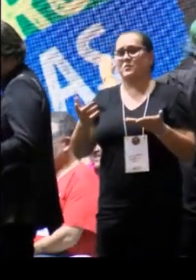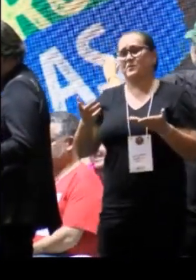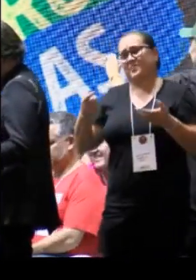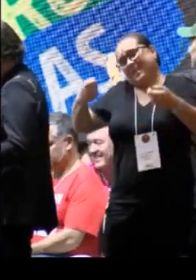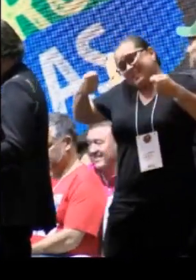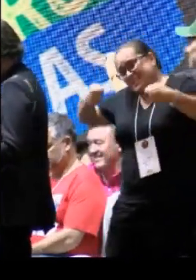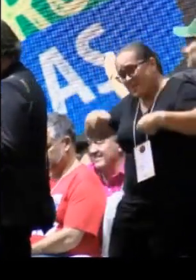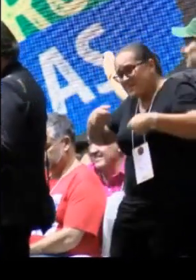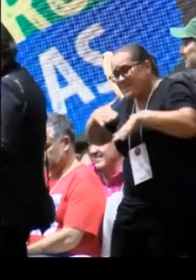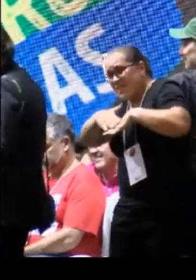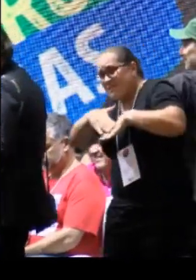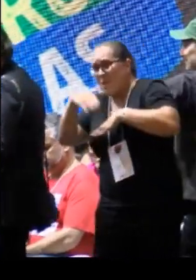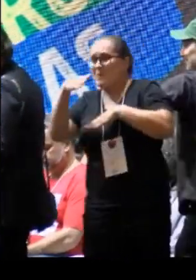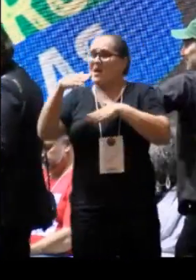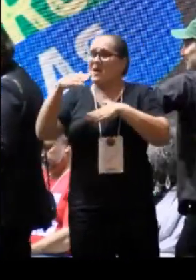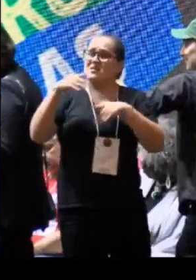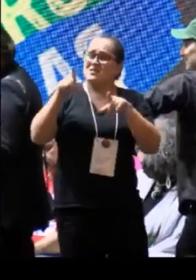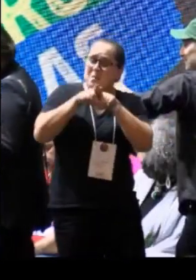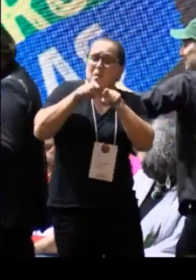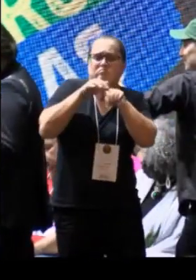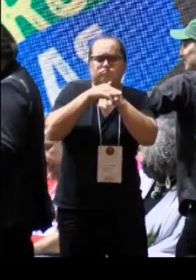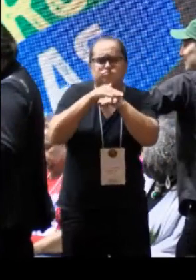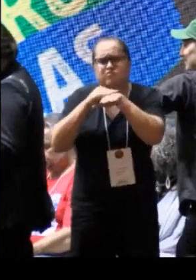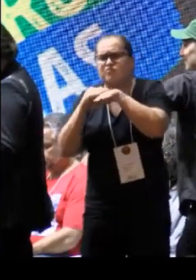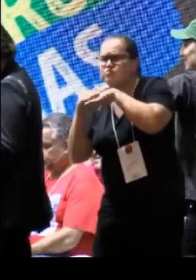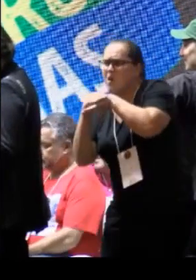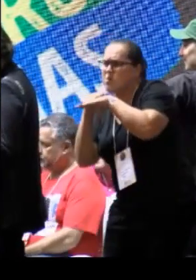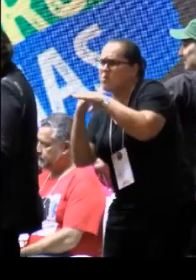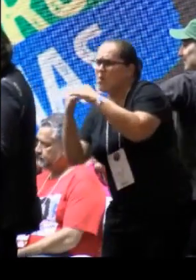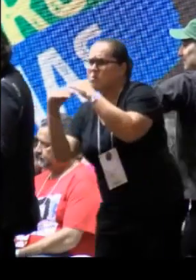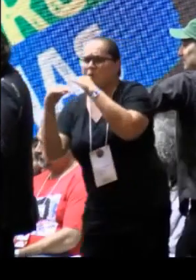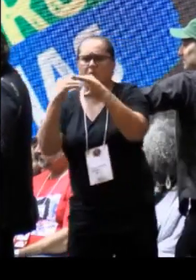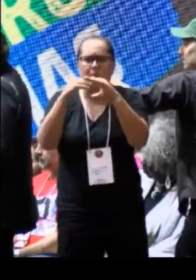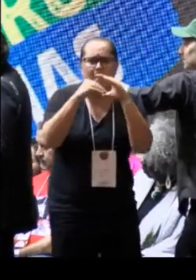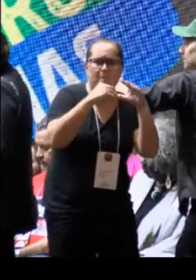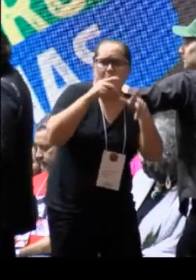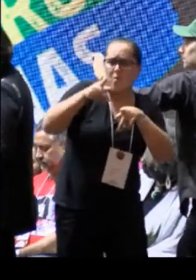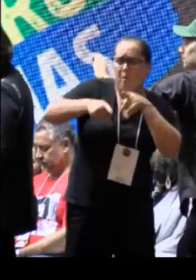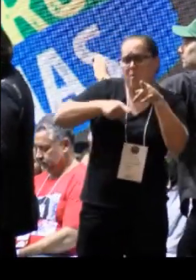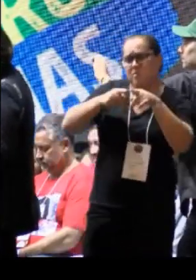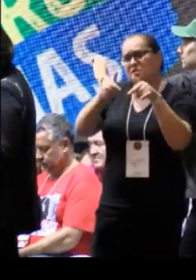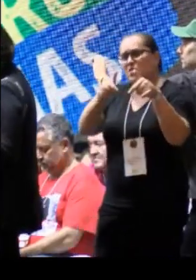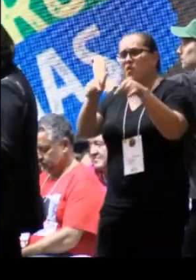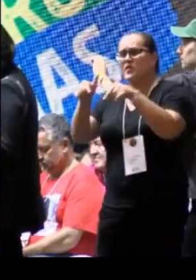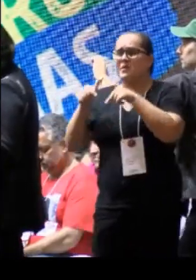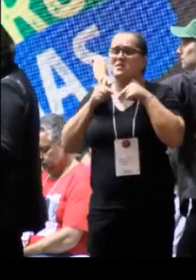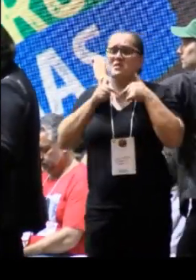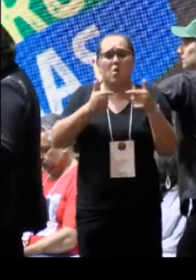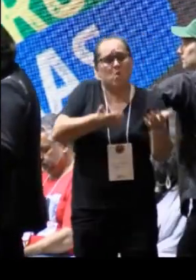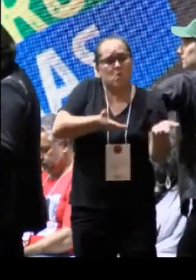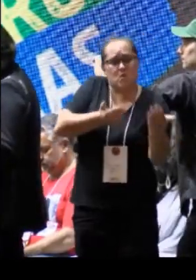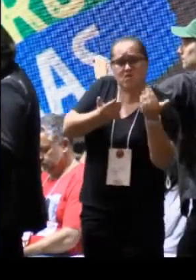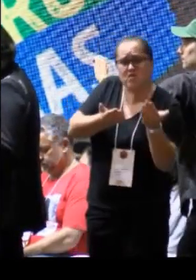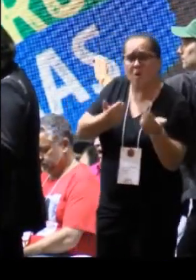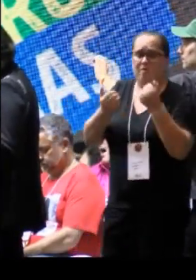Teríamos de ter conversado muito mais com o povo e com os trabalhadores, conversado mais com os jovens,